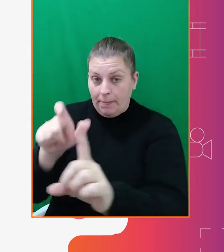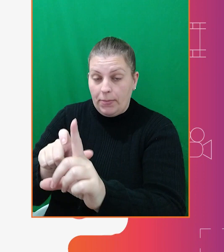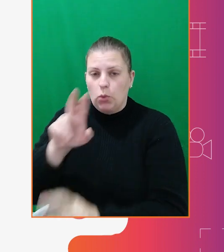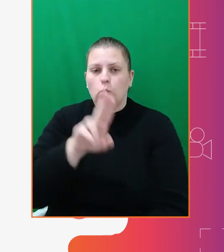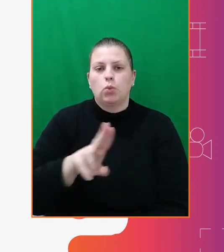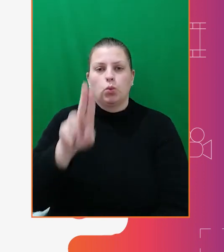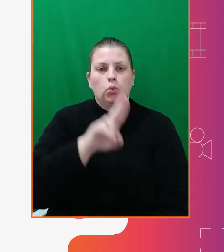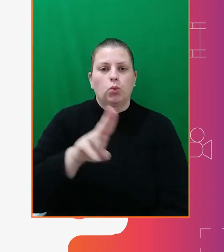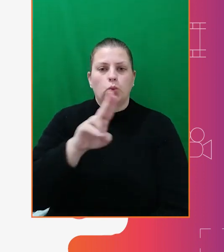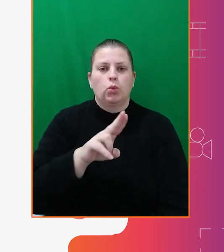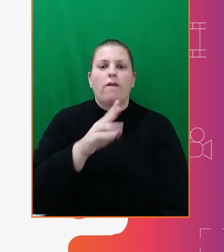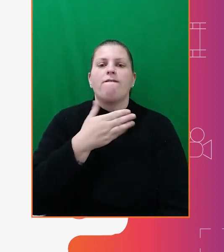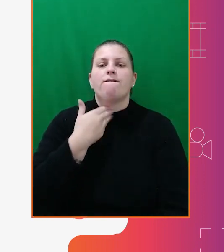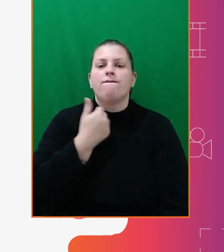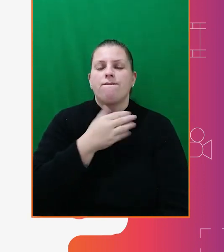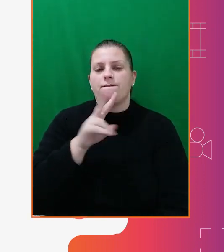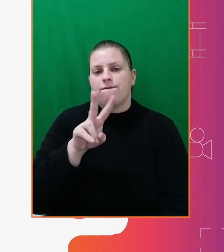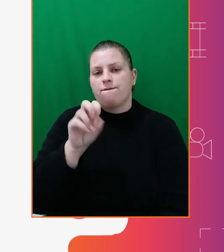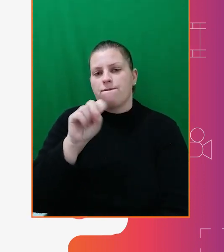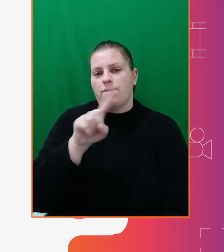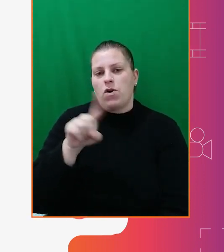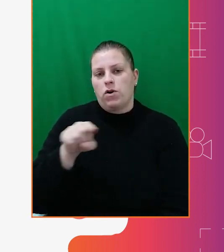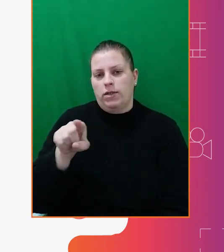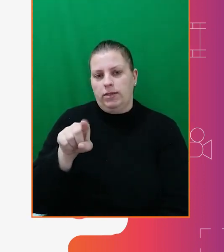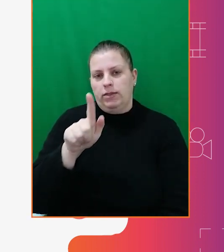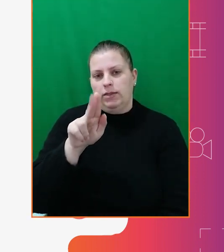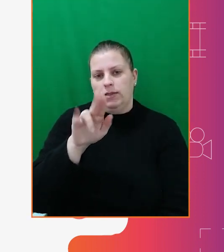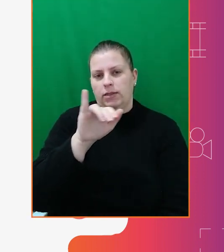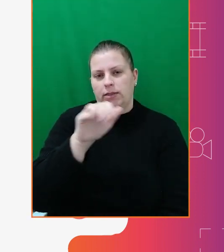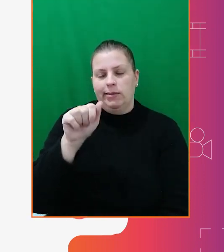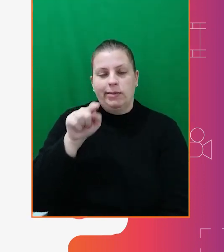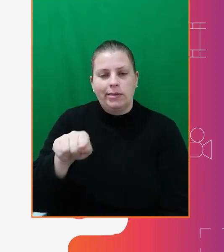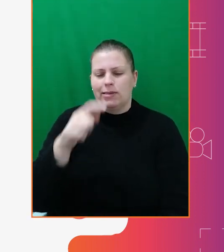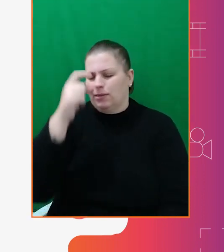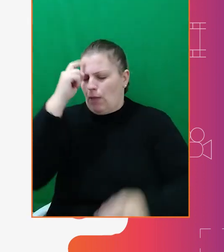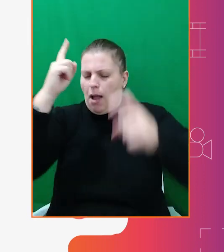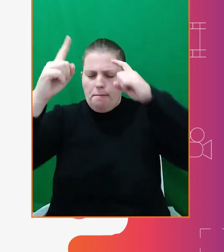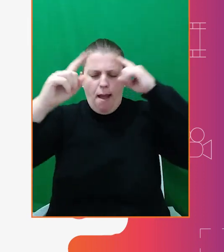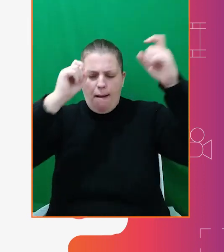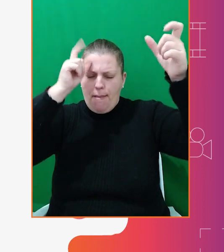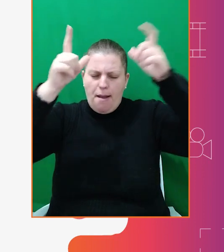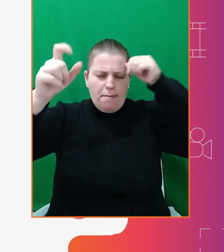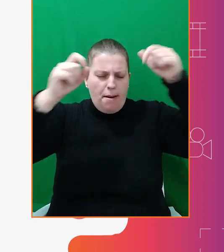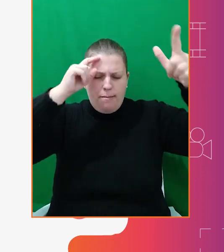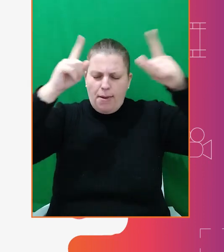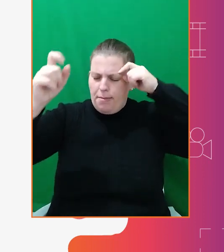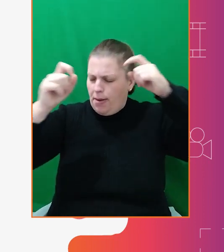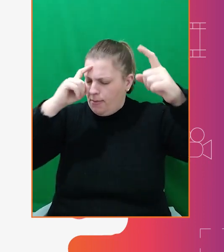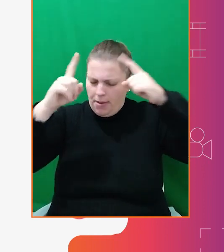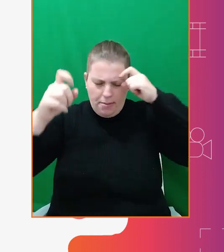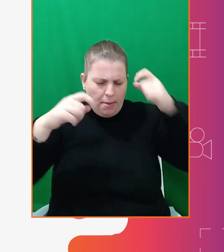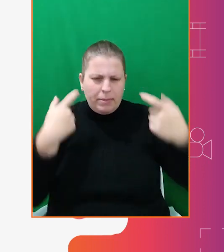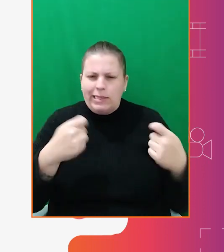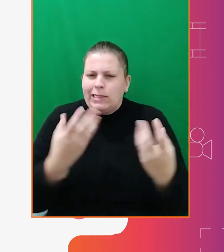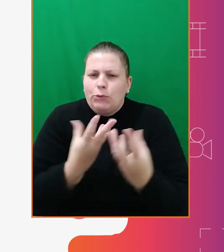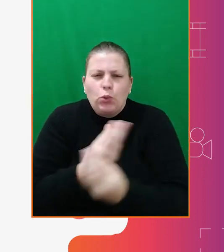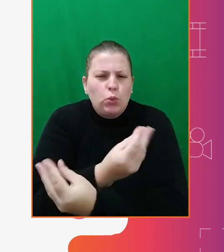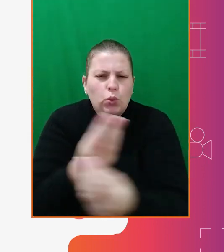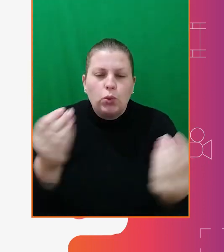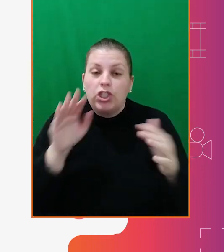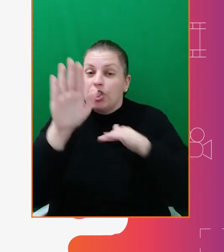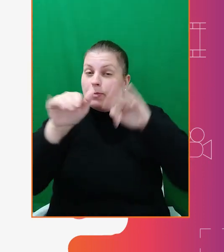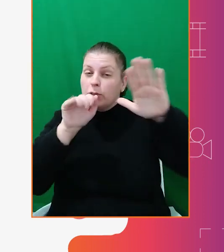preferência do diretor da animação em escolher se quer trabalhar com atores ou não atores, podendo trabalhar exclusivamente com atores ou com não